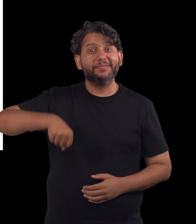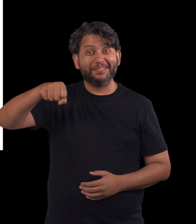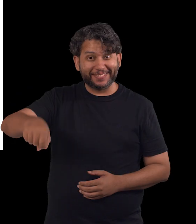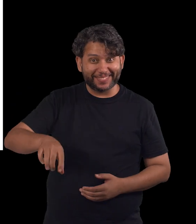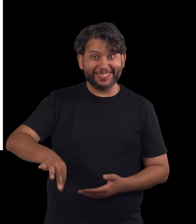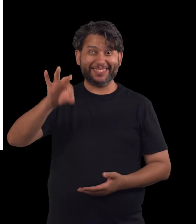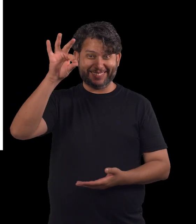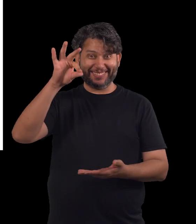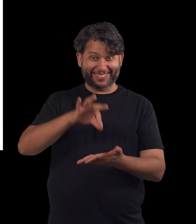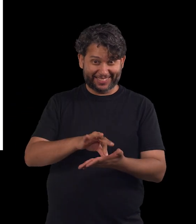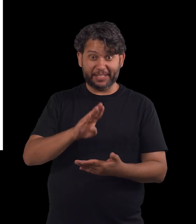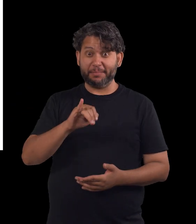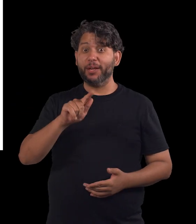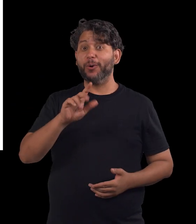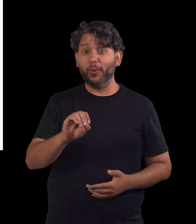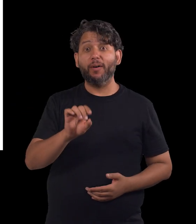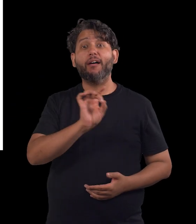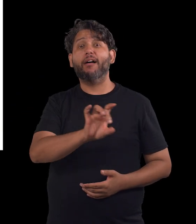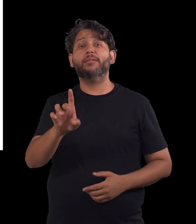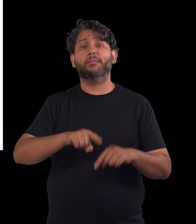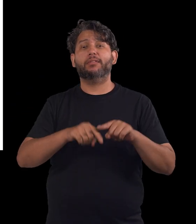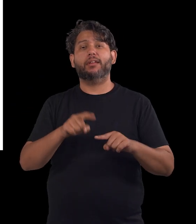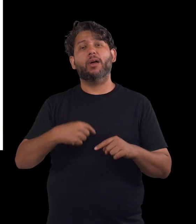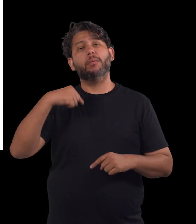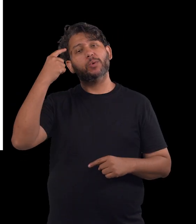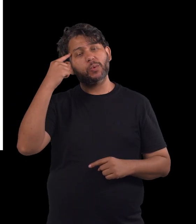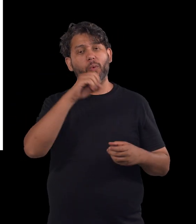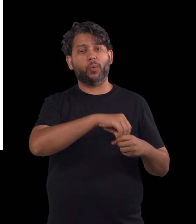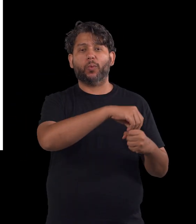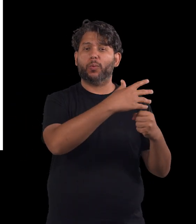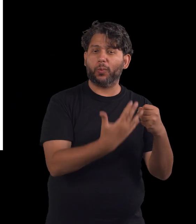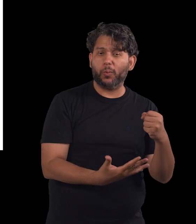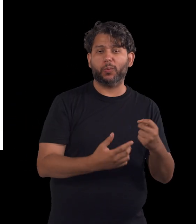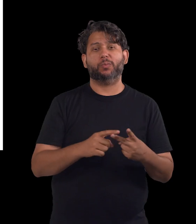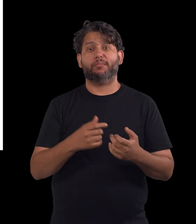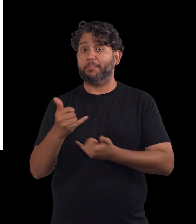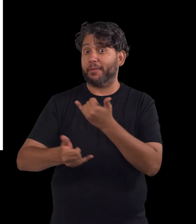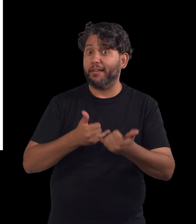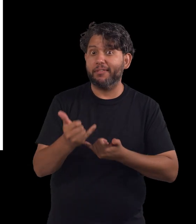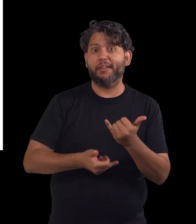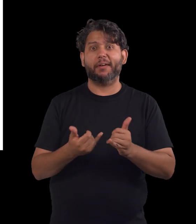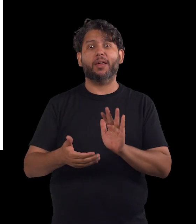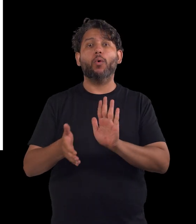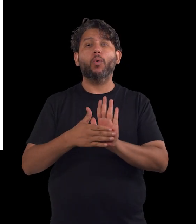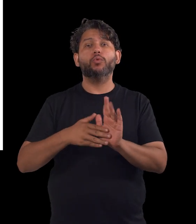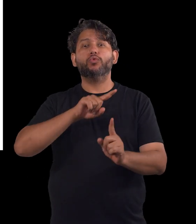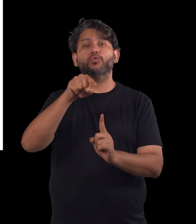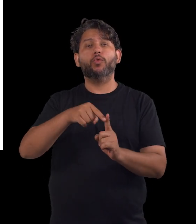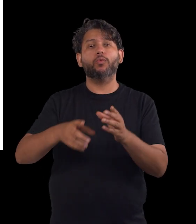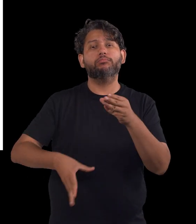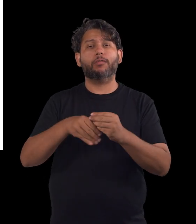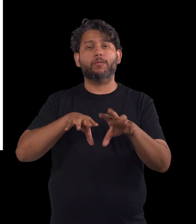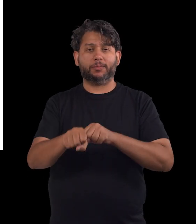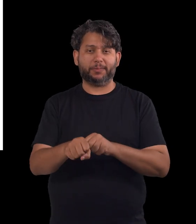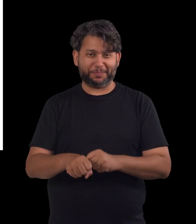Dentro desse arcabouço, cada item do kit foi cuidadosamente pensado para articular conteúdo, ludicidade e